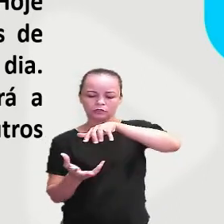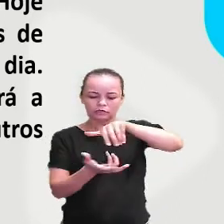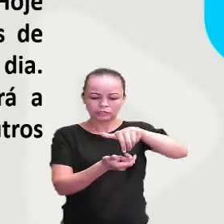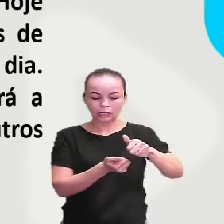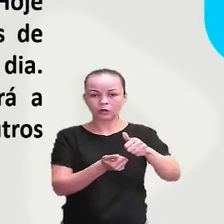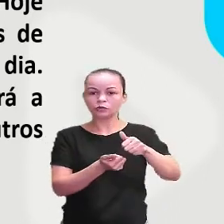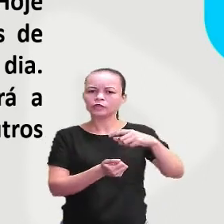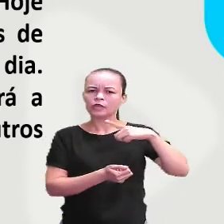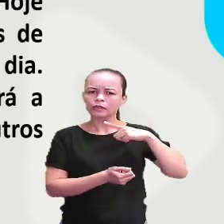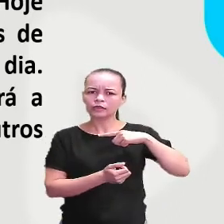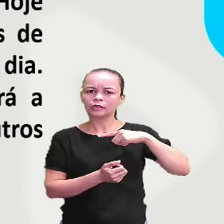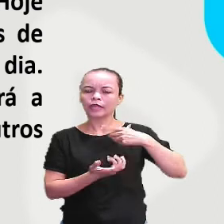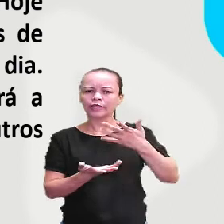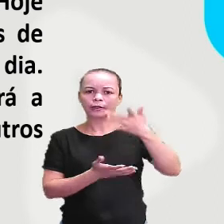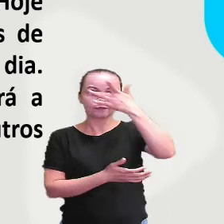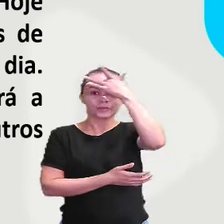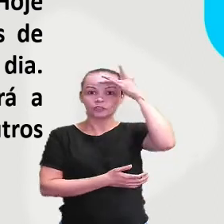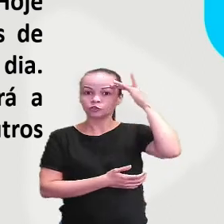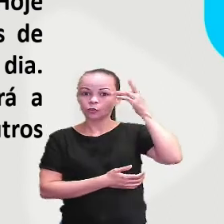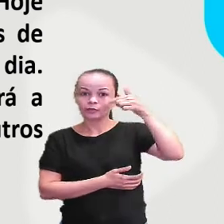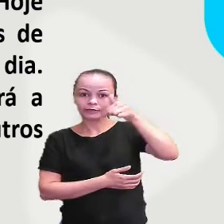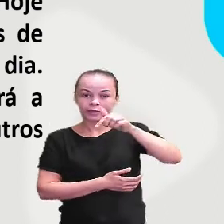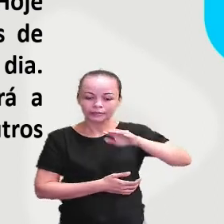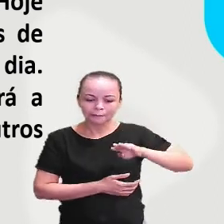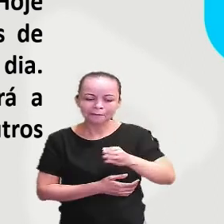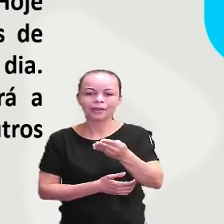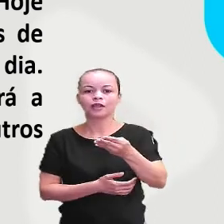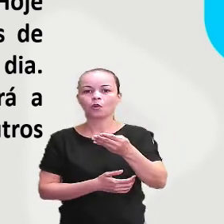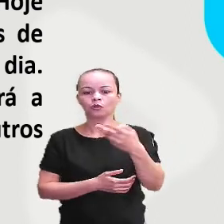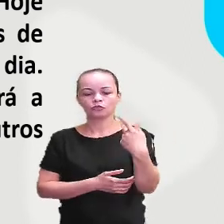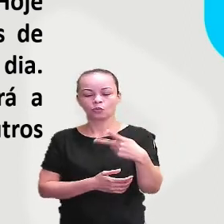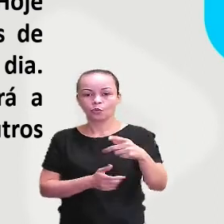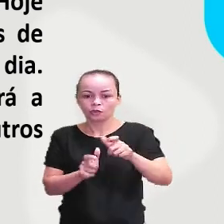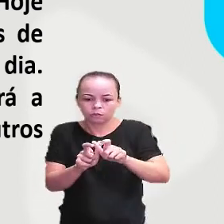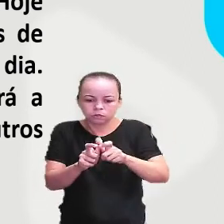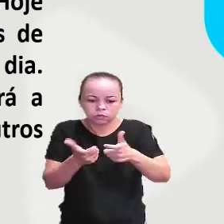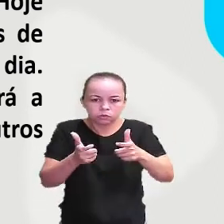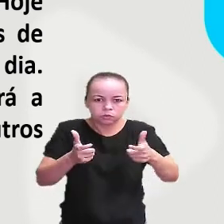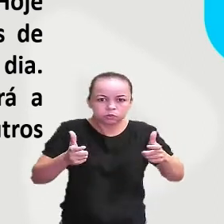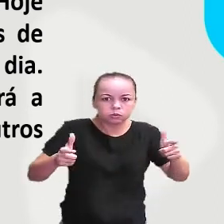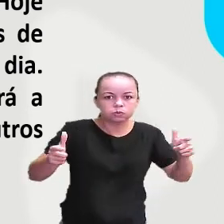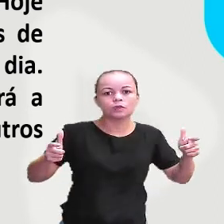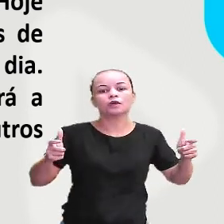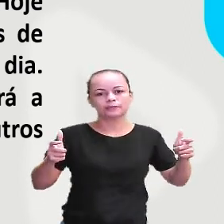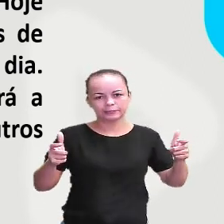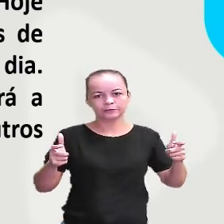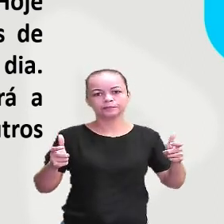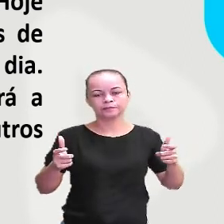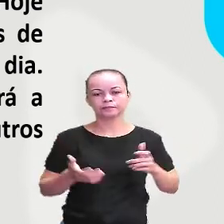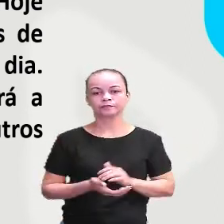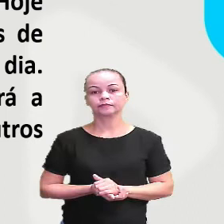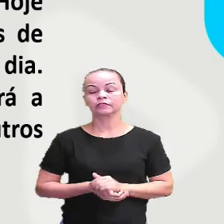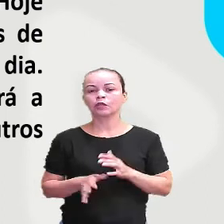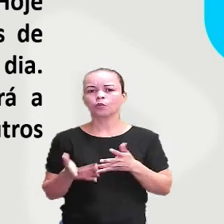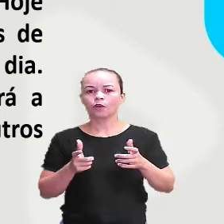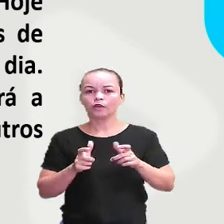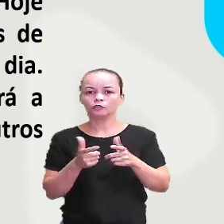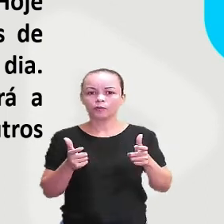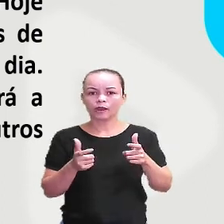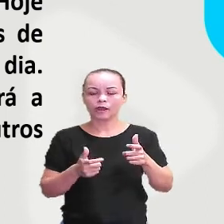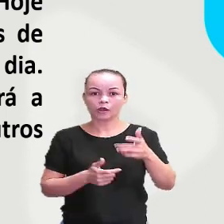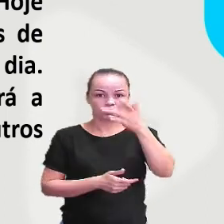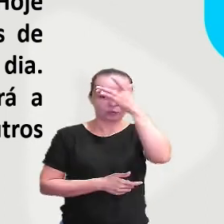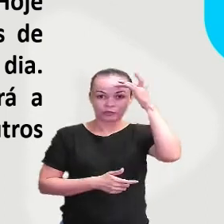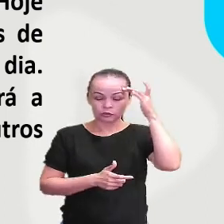7 bilhões de pessoas, com esse número aumentando cada dia mais. Quanto maior o número